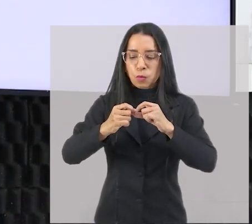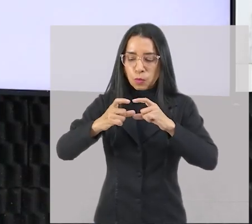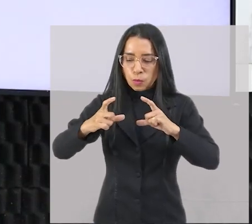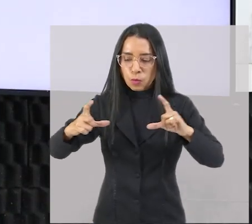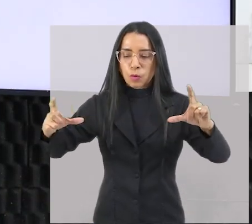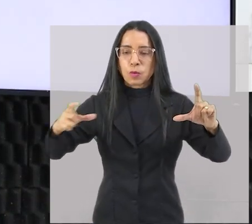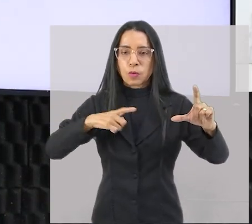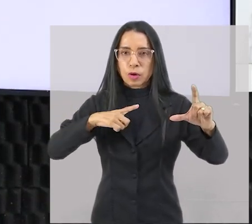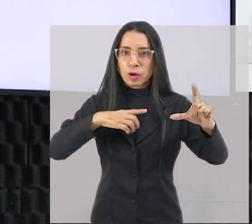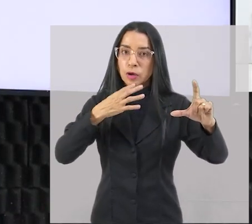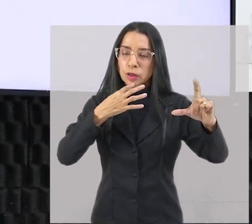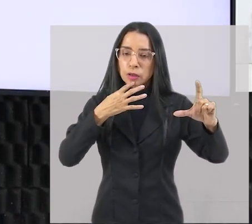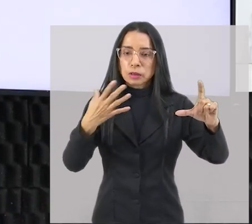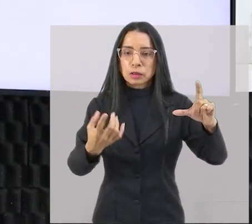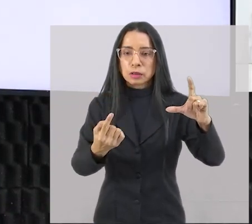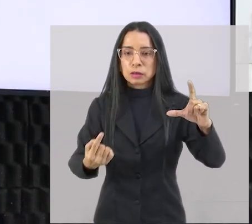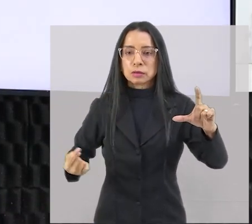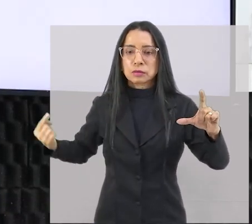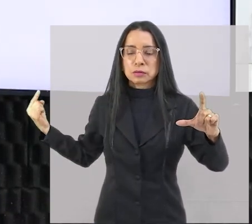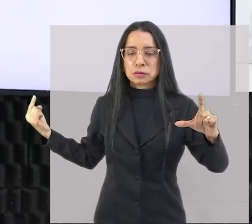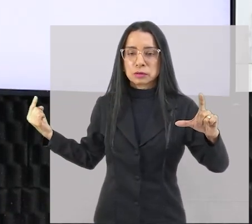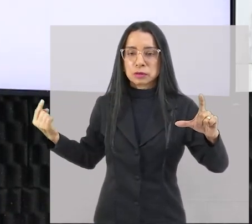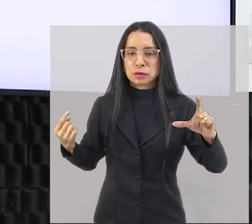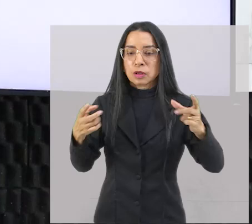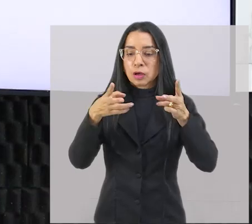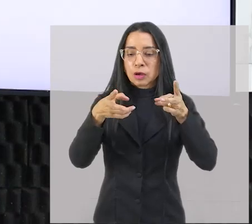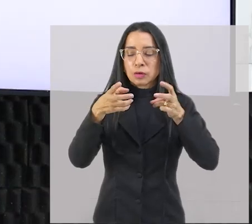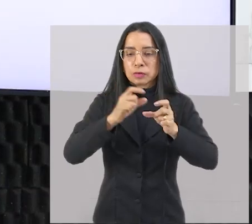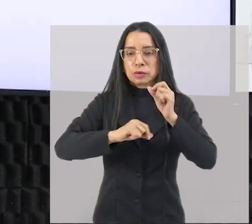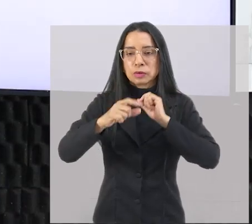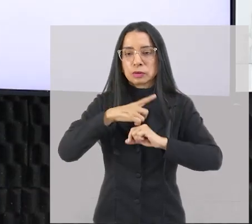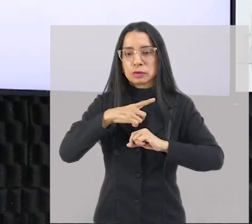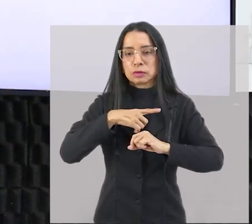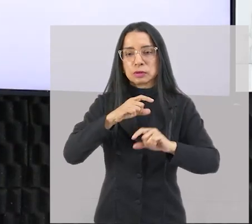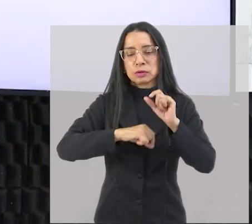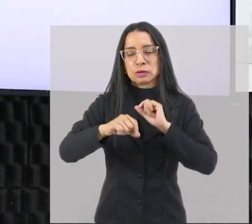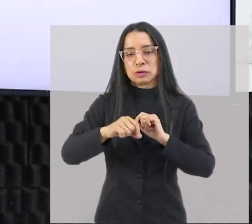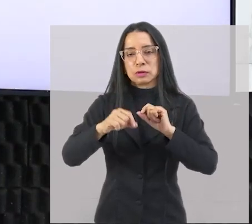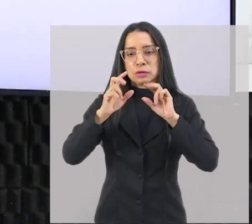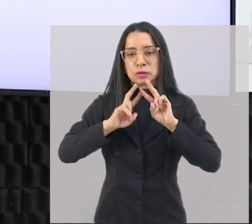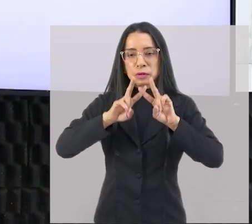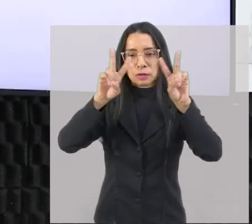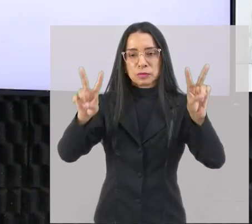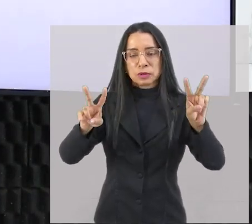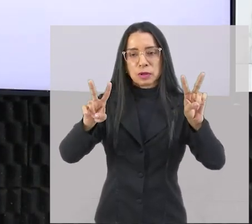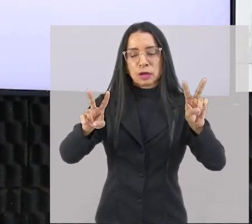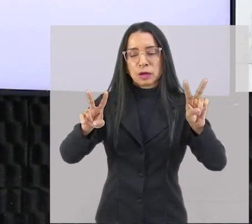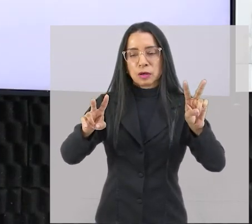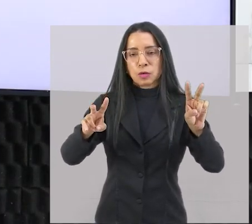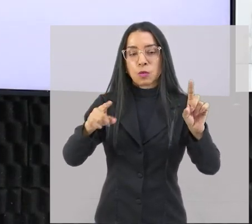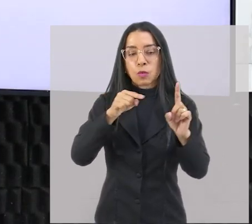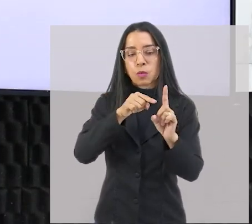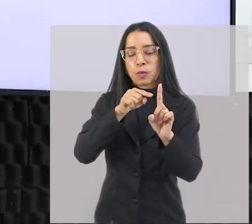noção. A Reprodução Proibida de René Magritte. Observem que eu tenho a seguinte visão. Ele